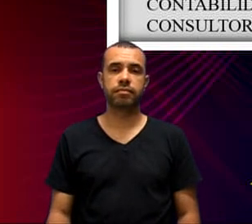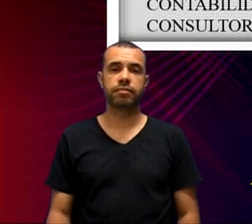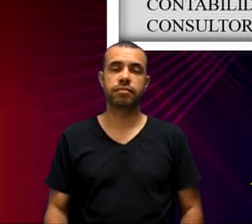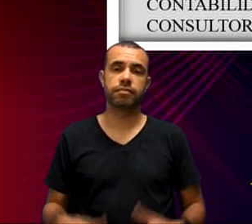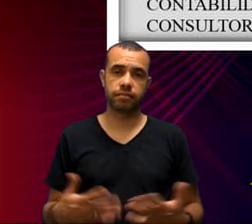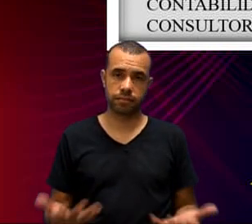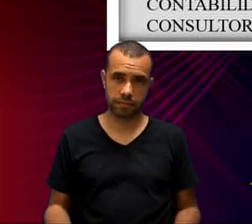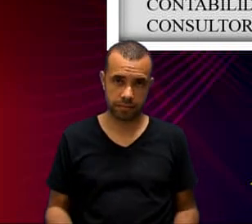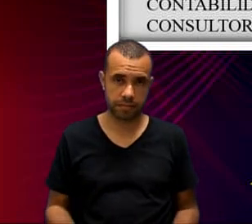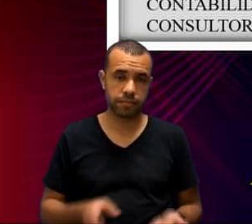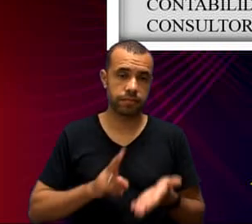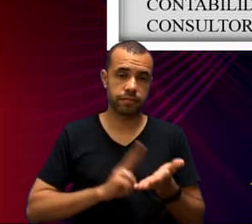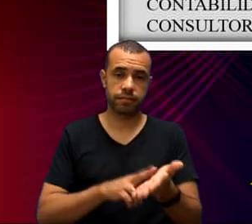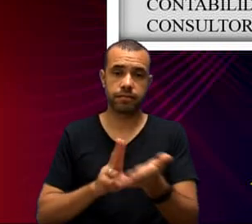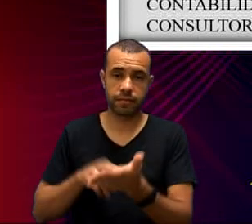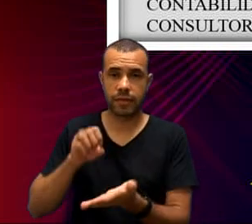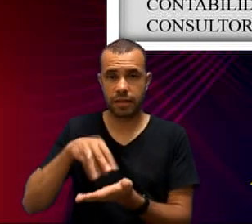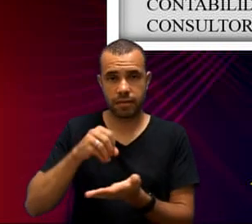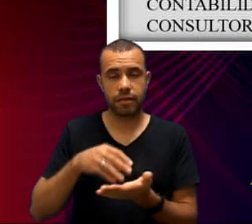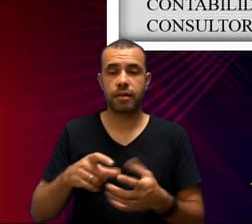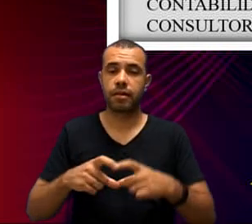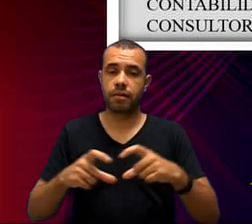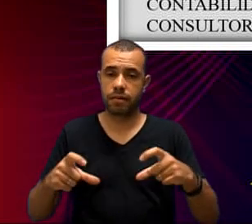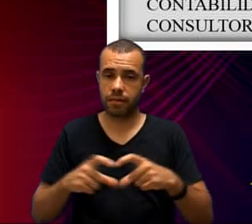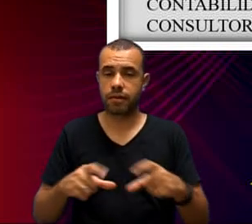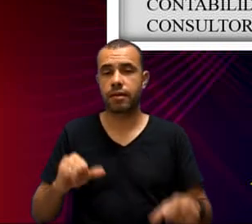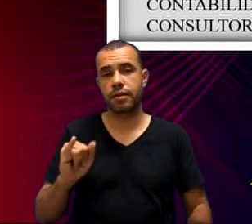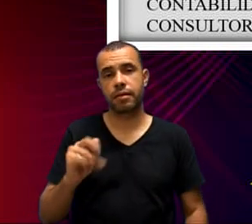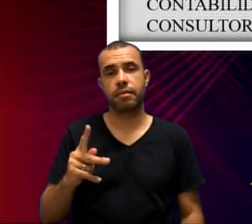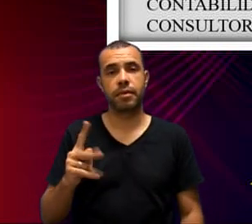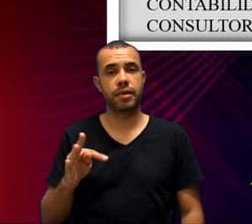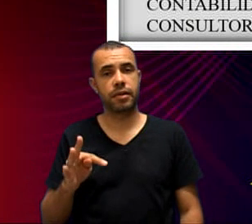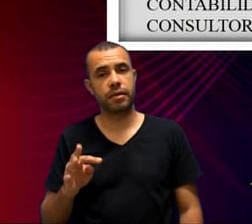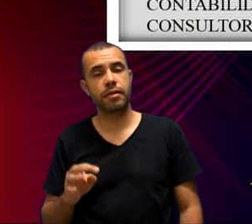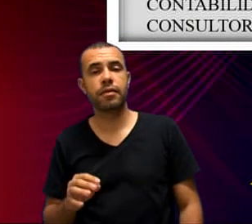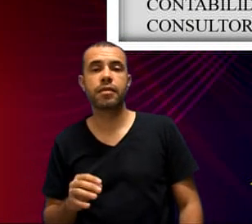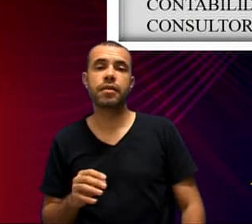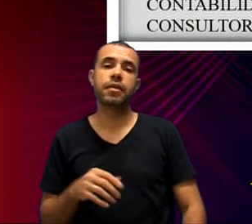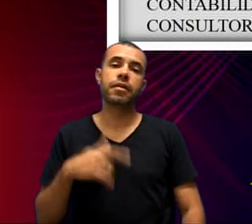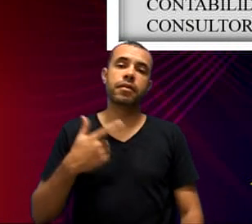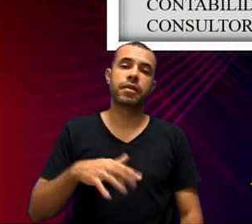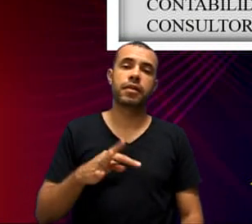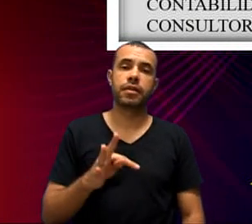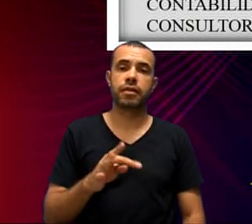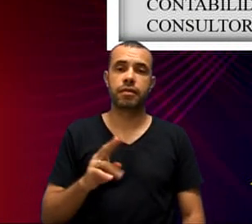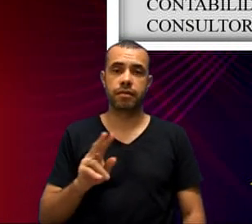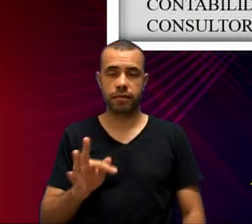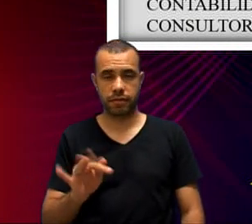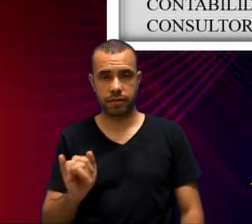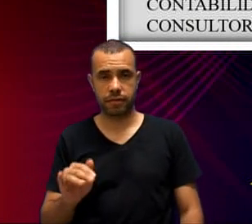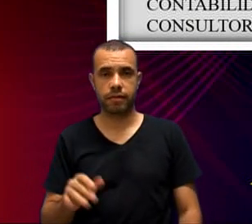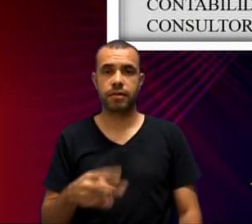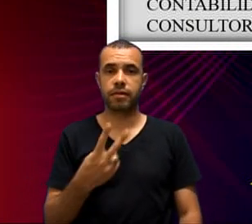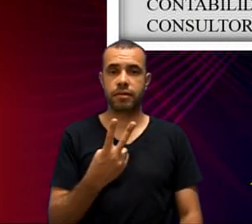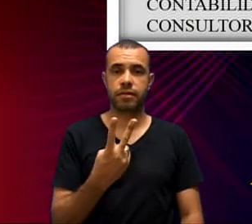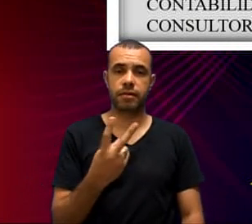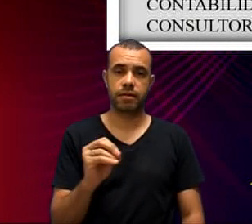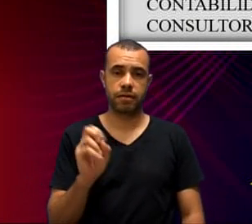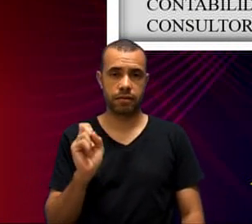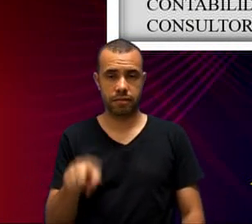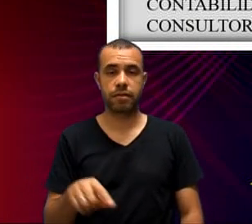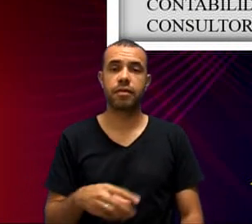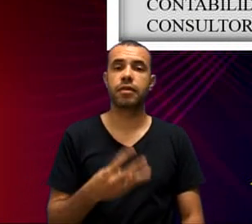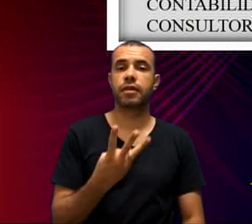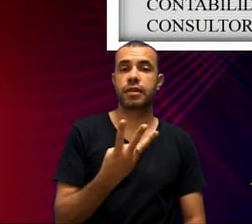Então, serviço de correspondência e impressão dos carnês IPTU e TFIF, R$ 220.000. Manutenção do sistema tributário,